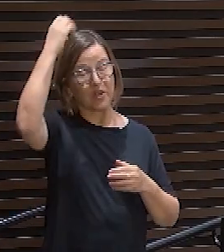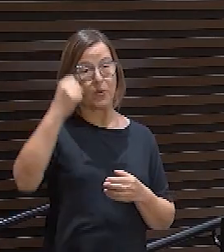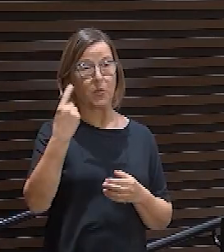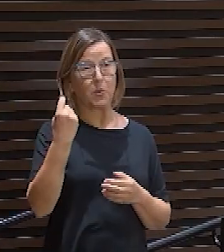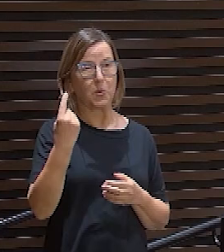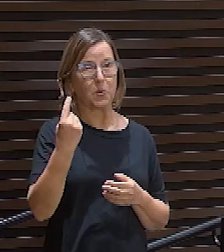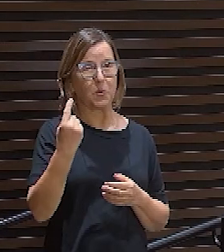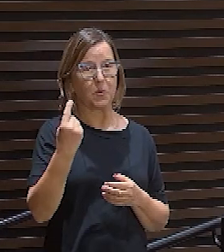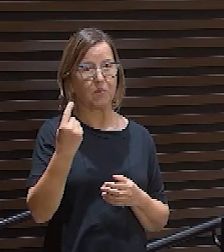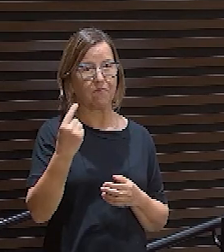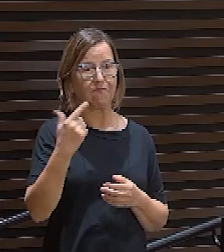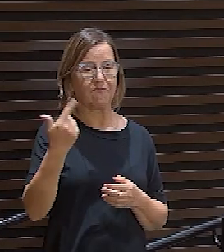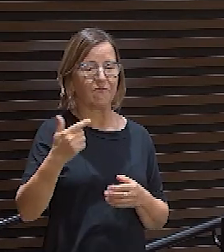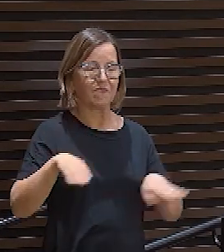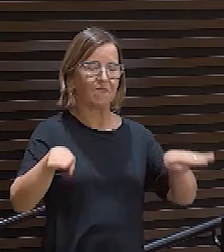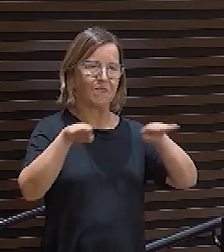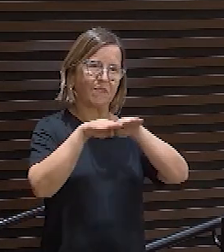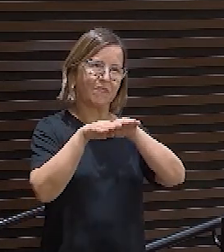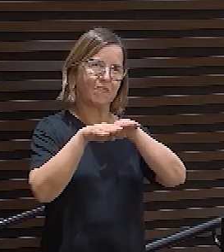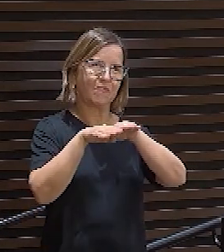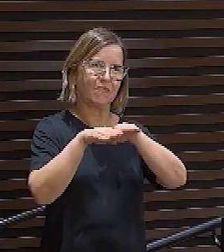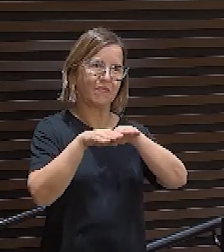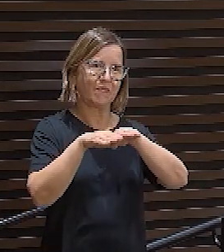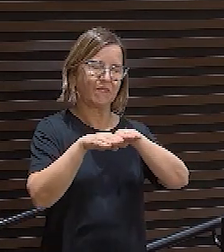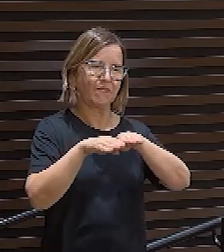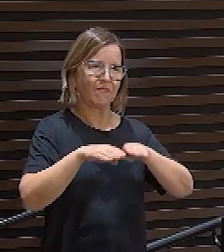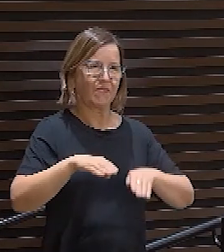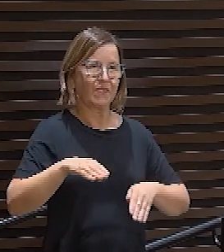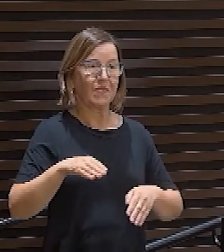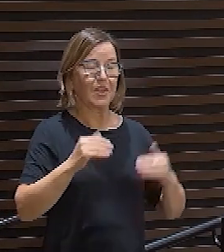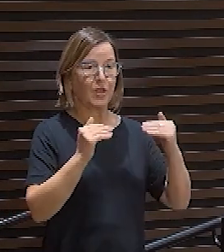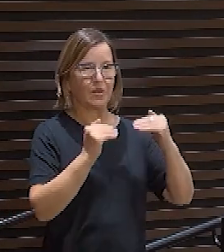sem paralelo. Ele é sem precedentes, supremo.